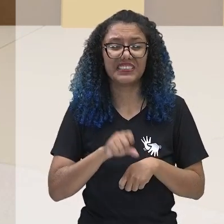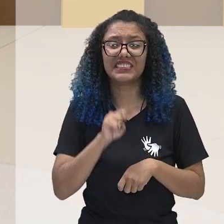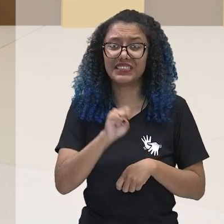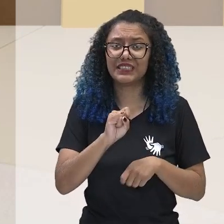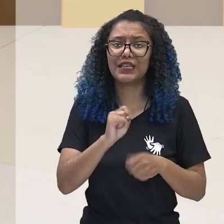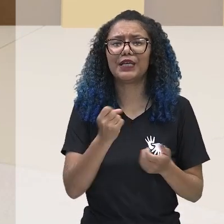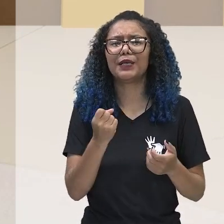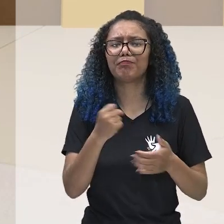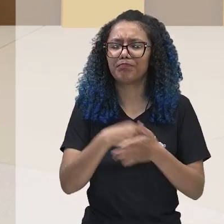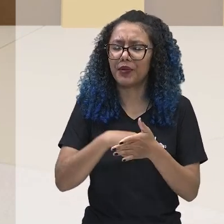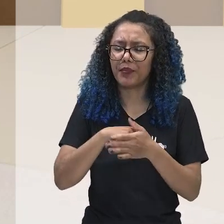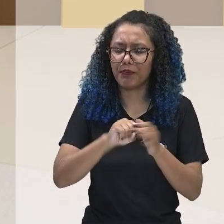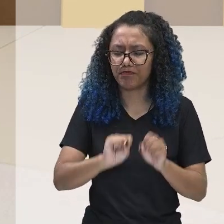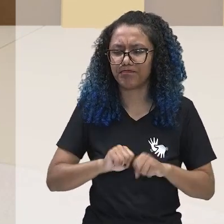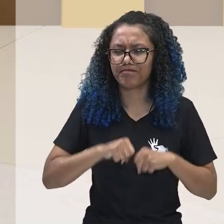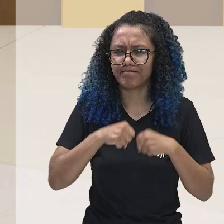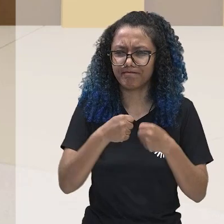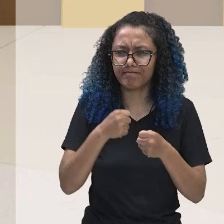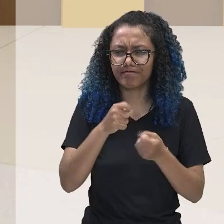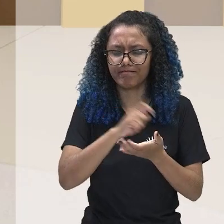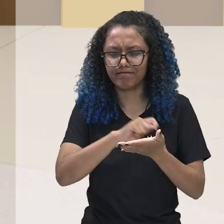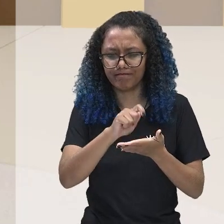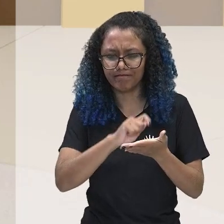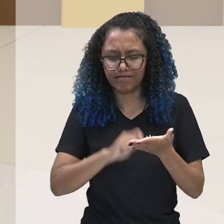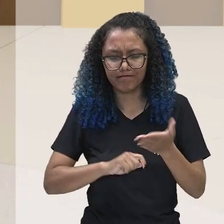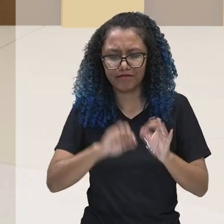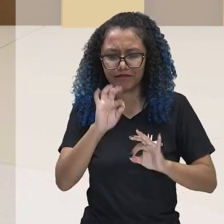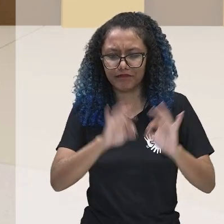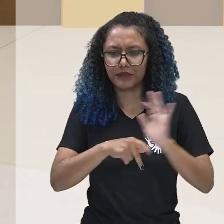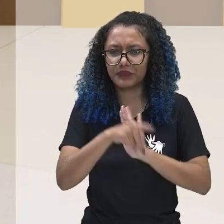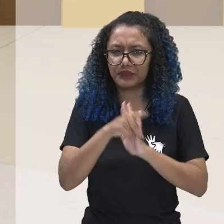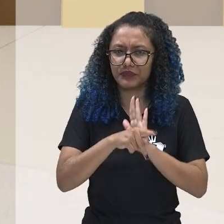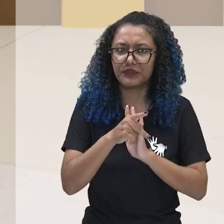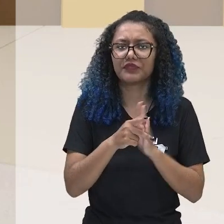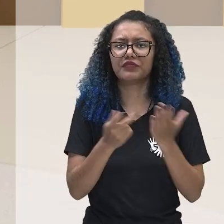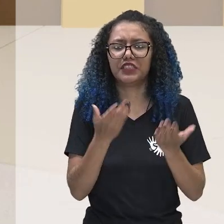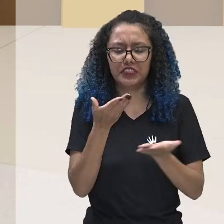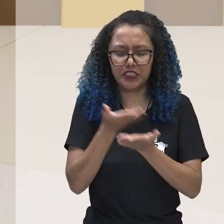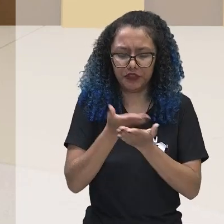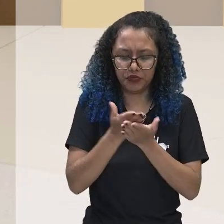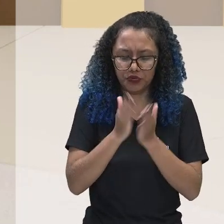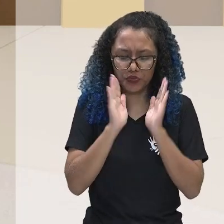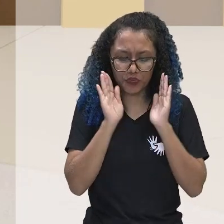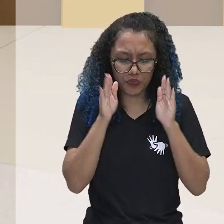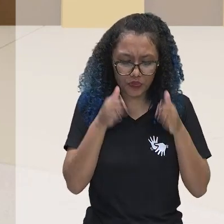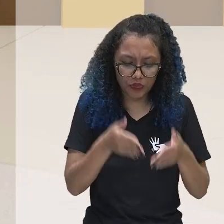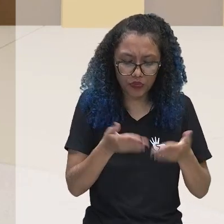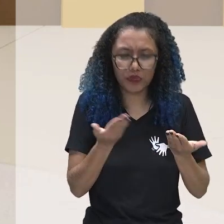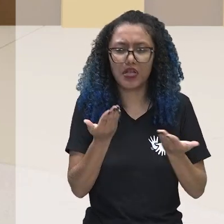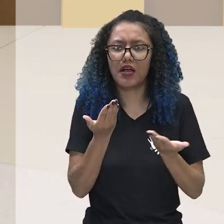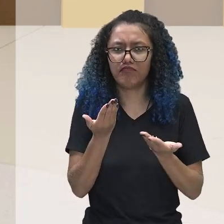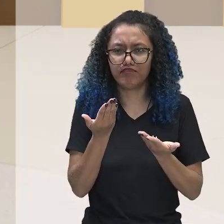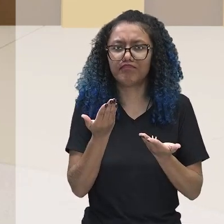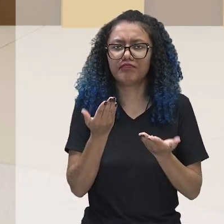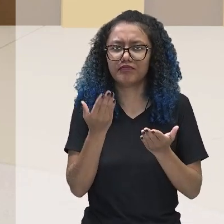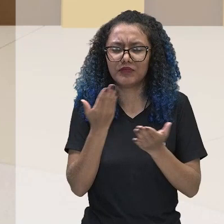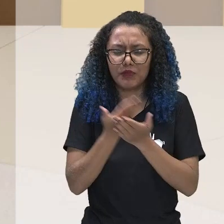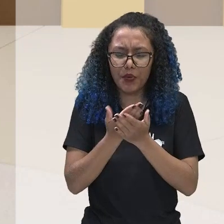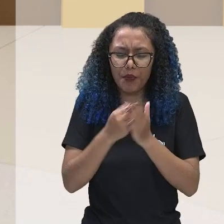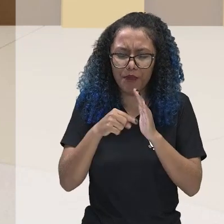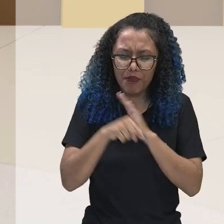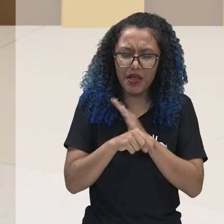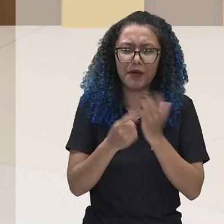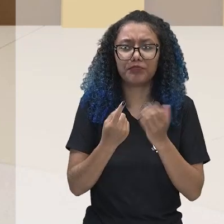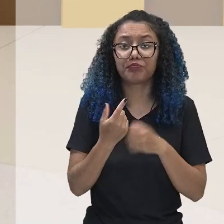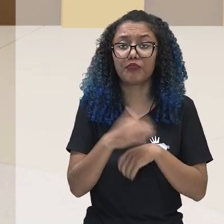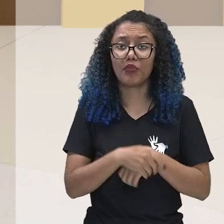ao nosso projeto de vida, é possível quando nós nos debruçamos no conhecimento, quando nós estudamos um pouco além, né? Meu pai sempre